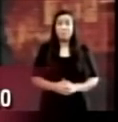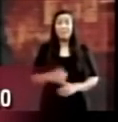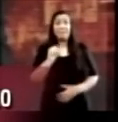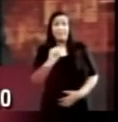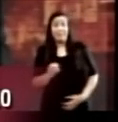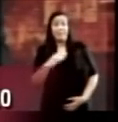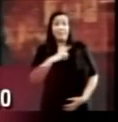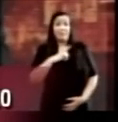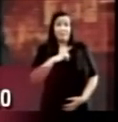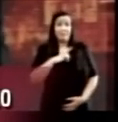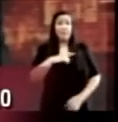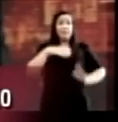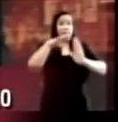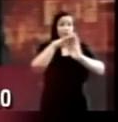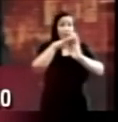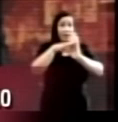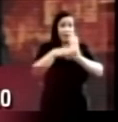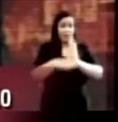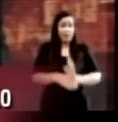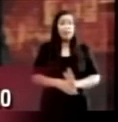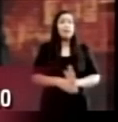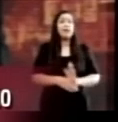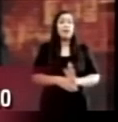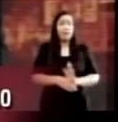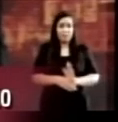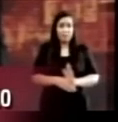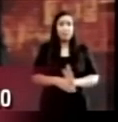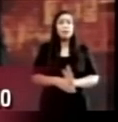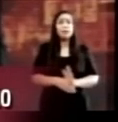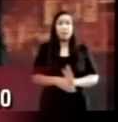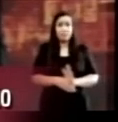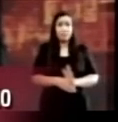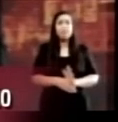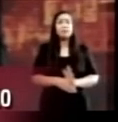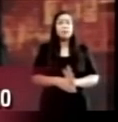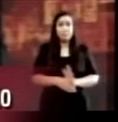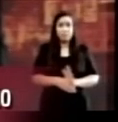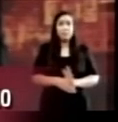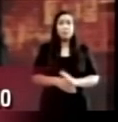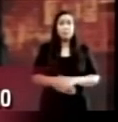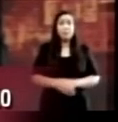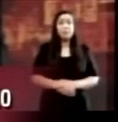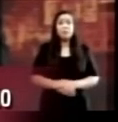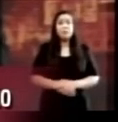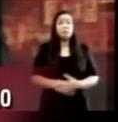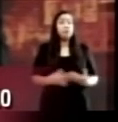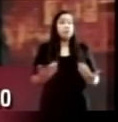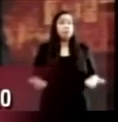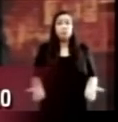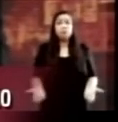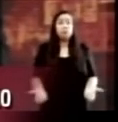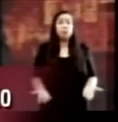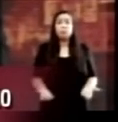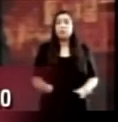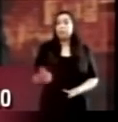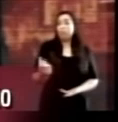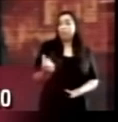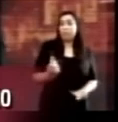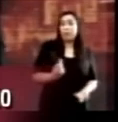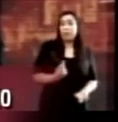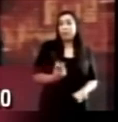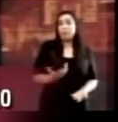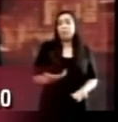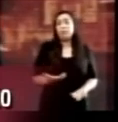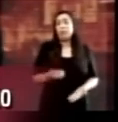Se tivesse seguido as regras da fase amarela, a população como um todo, e não venham